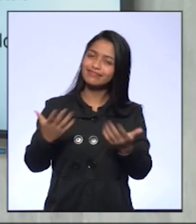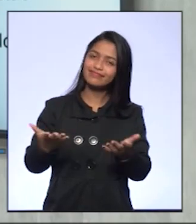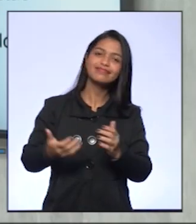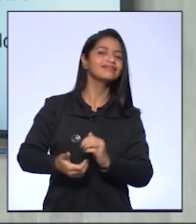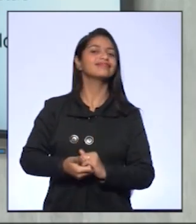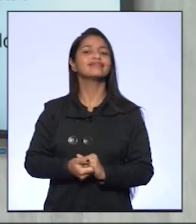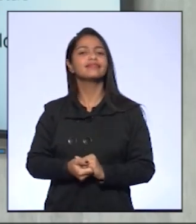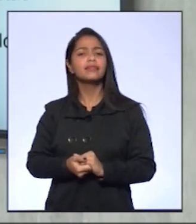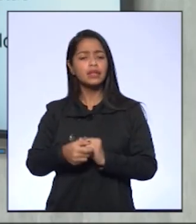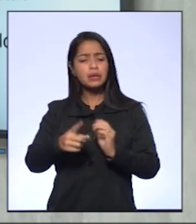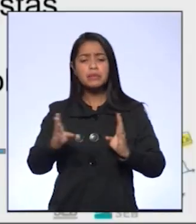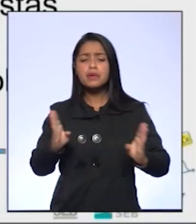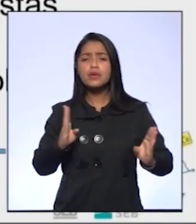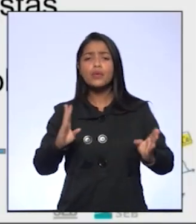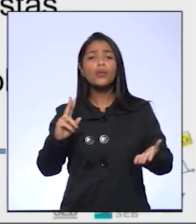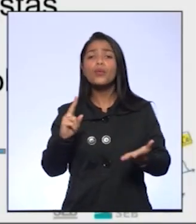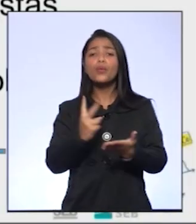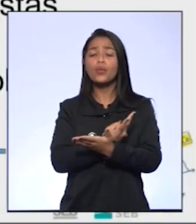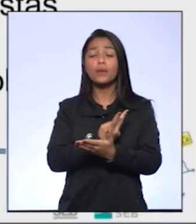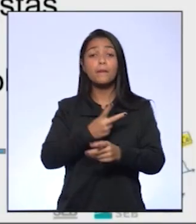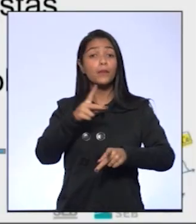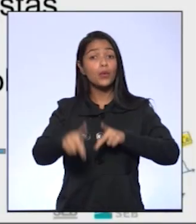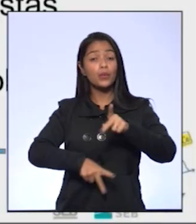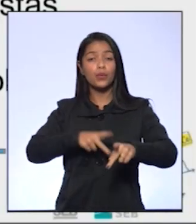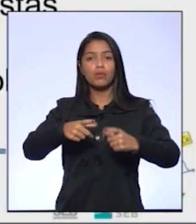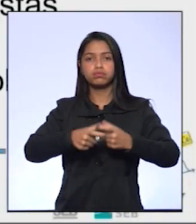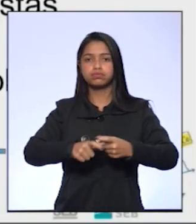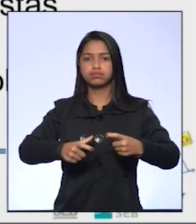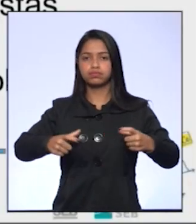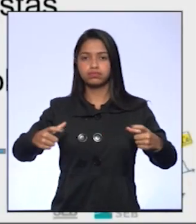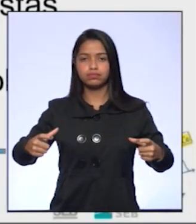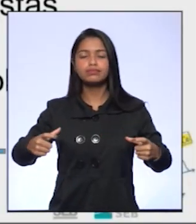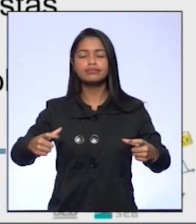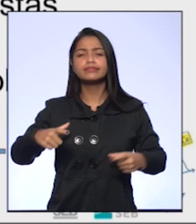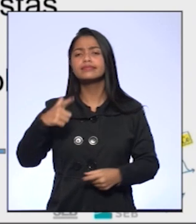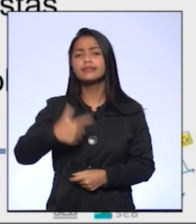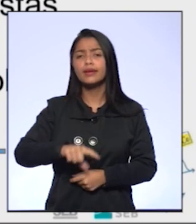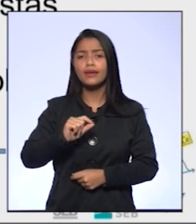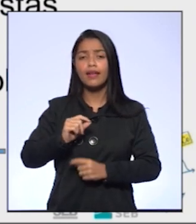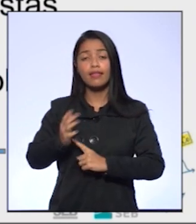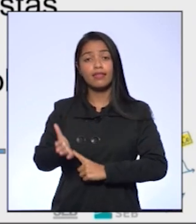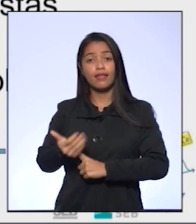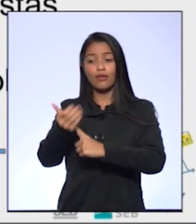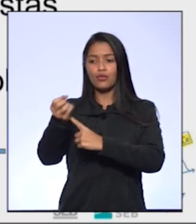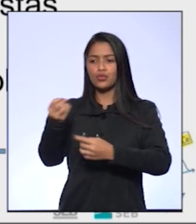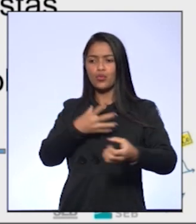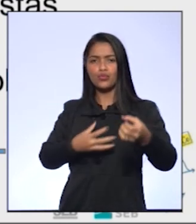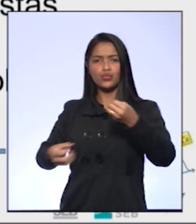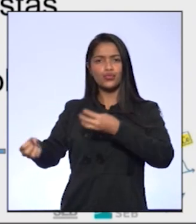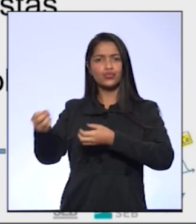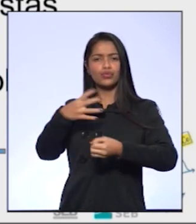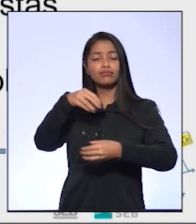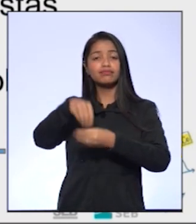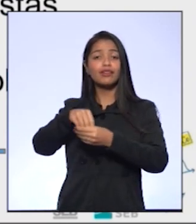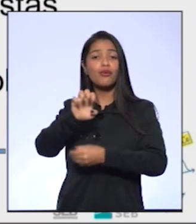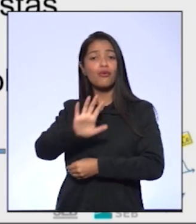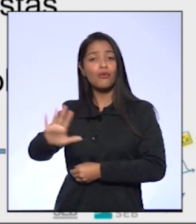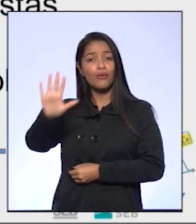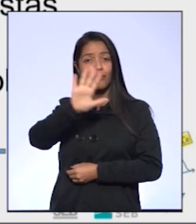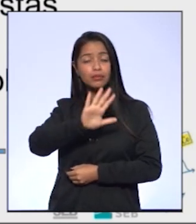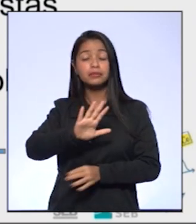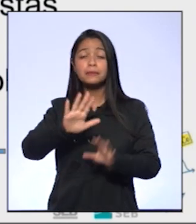desse período. Aumento demográfico, né? Aumento da população. Novas tecnologias vão aparecer na Europa, beleza? Principalmente